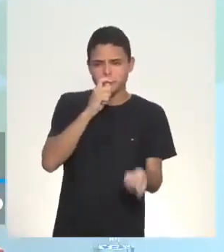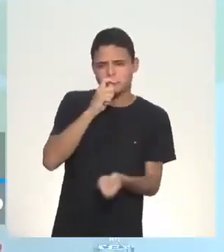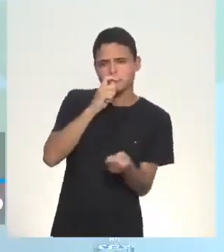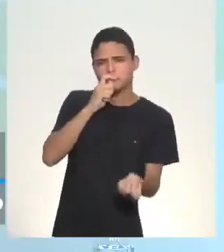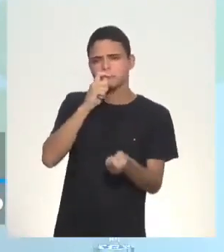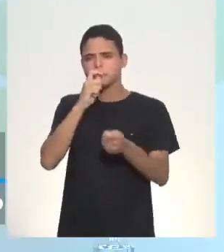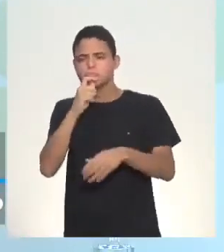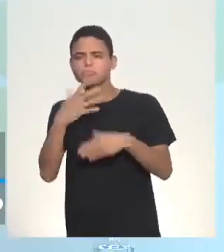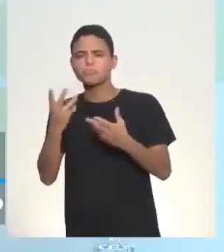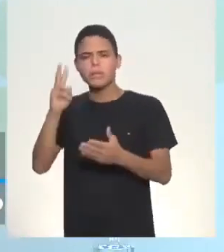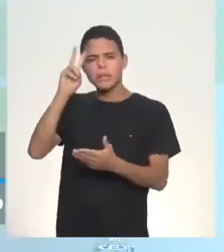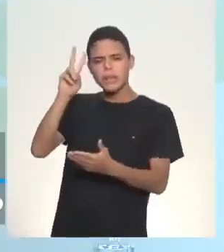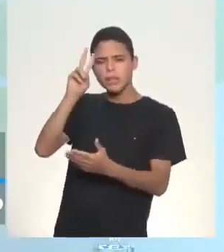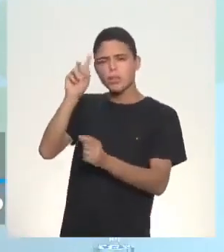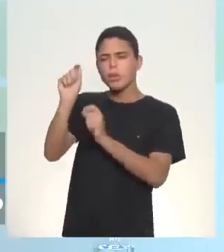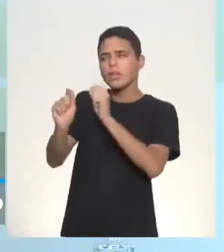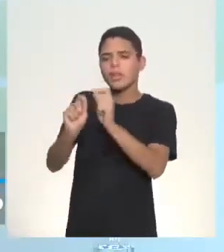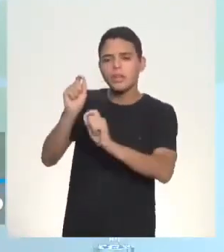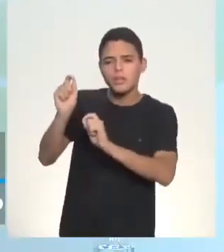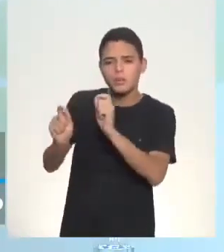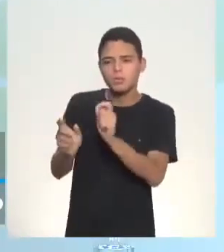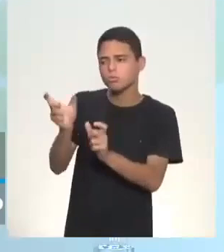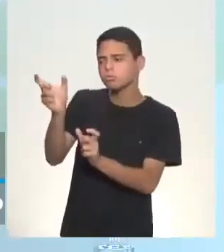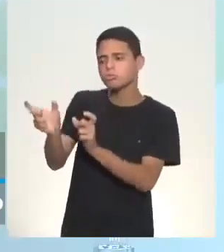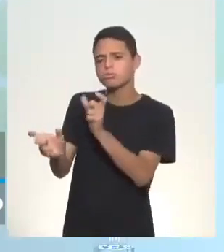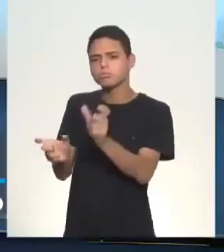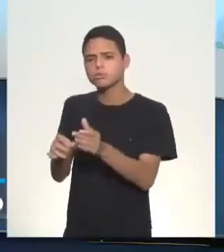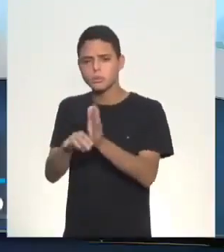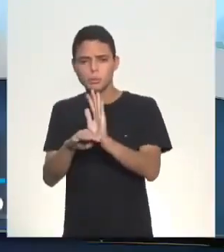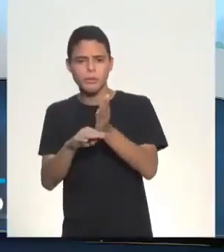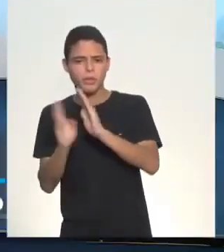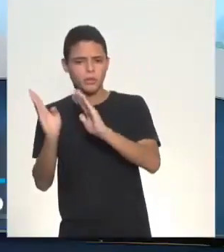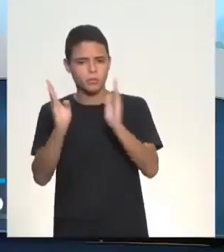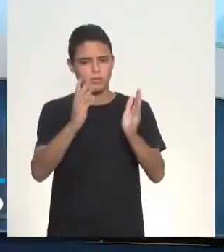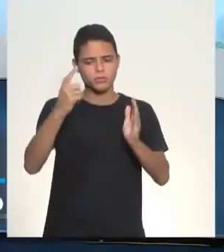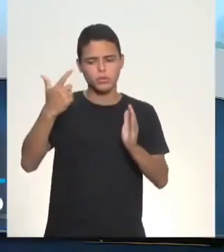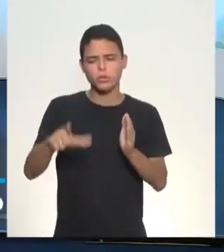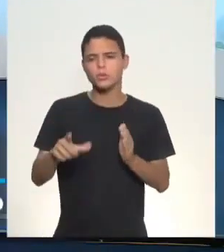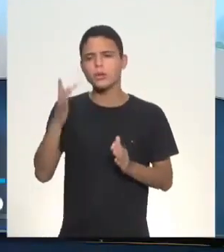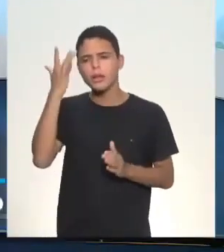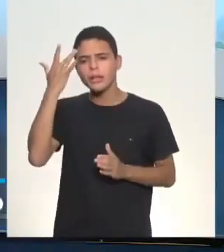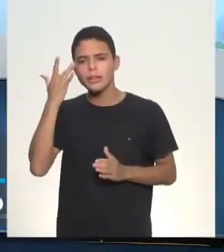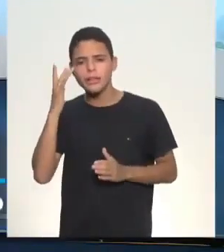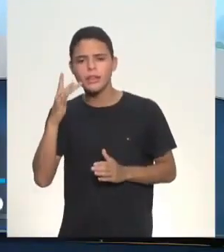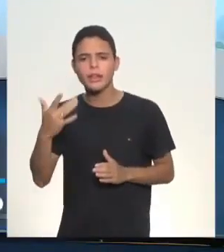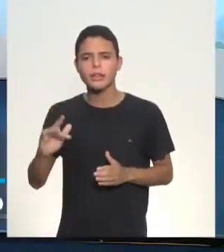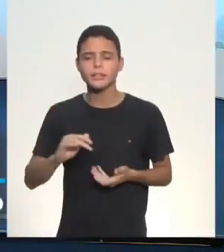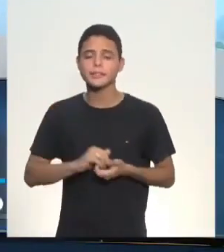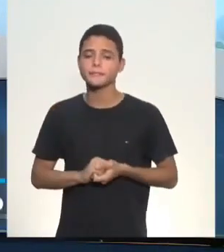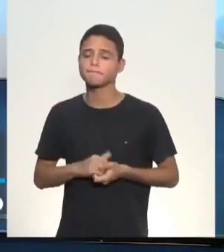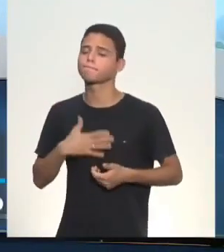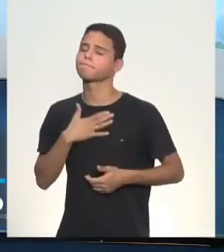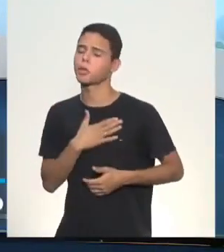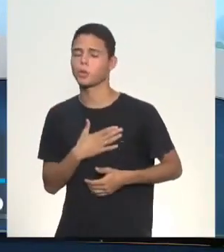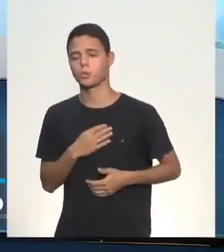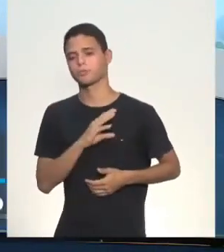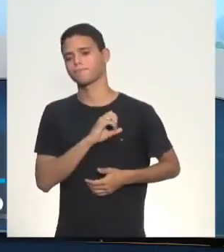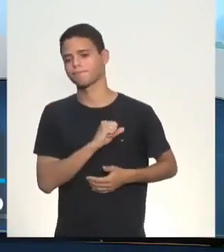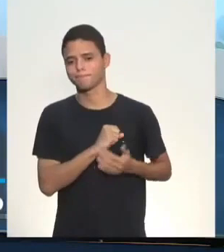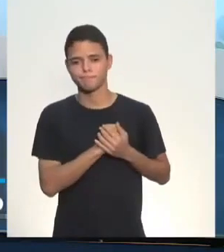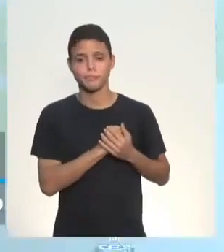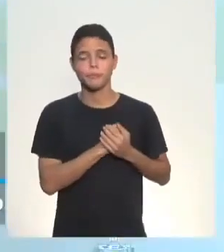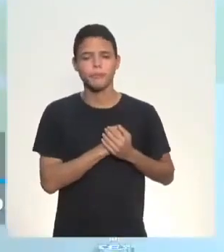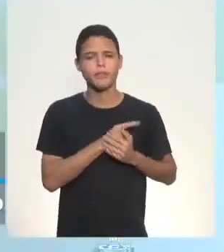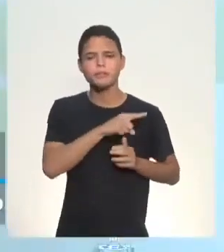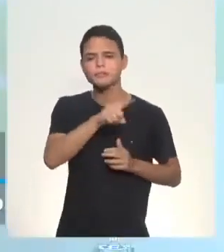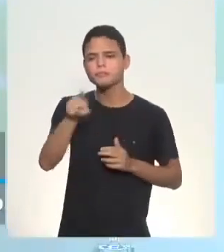história, gente? Então, eu vou passar... O que vocês acham de eu passar o vídeo de novo para vocês? Eu amo, né? Para vocês. O que vocês